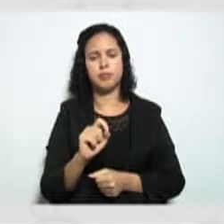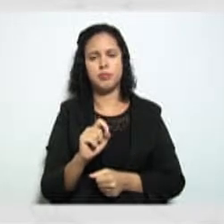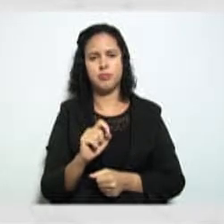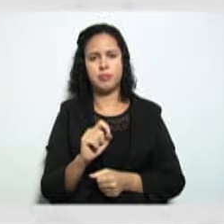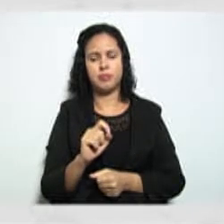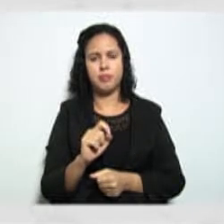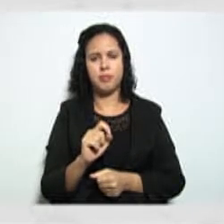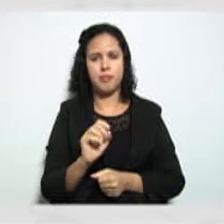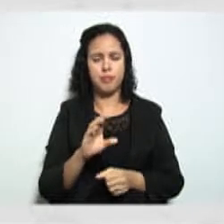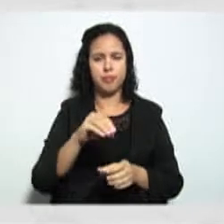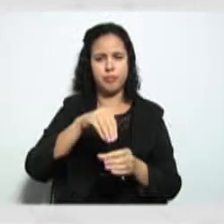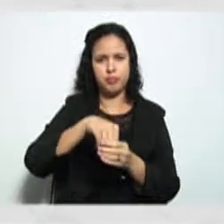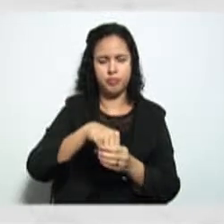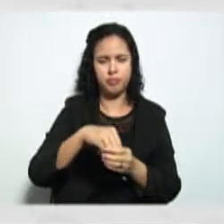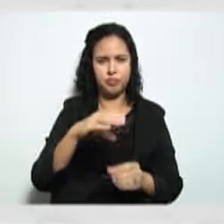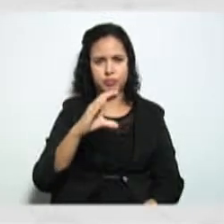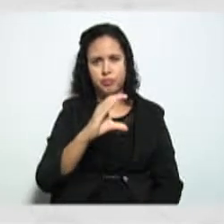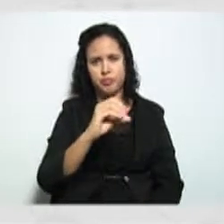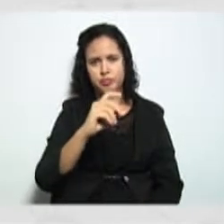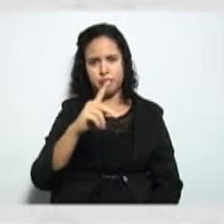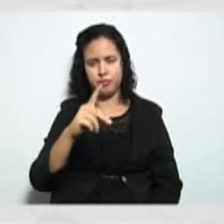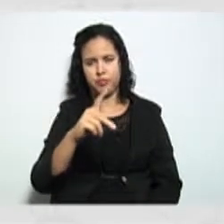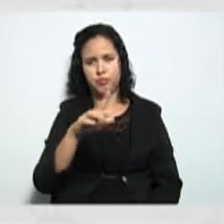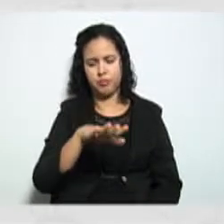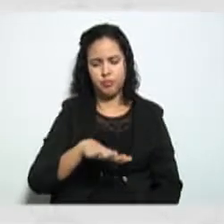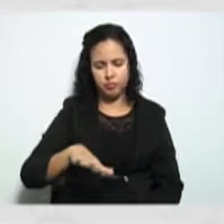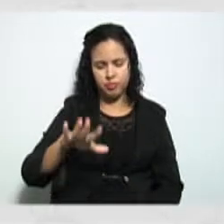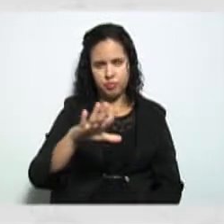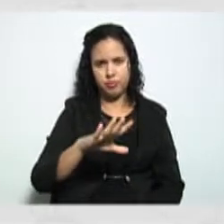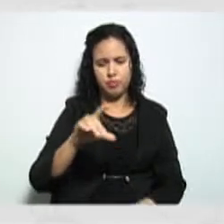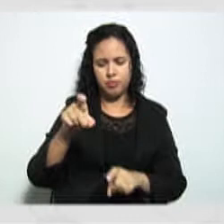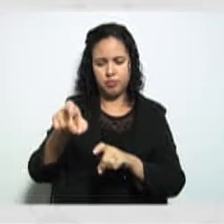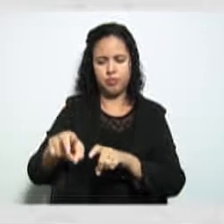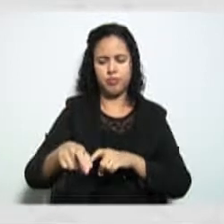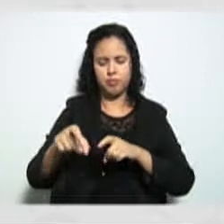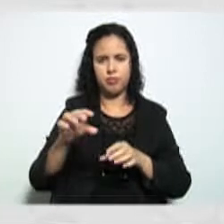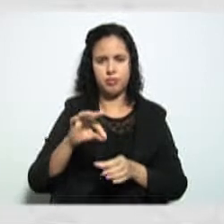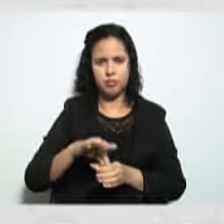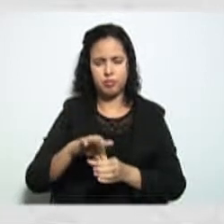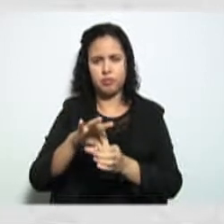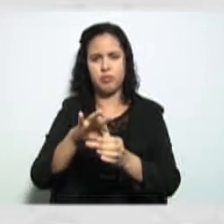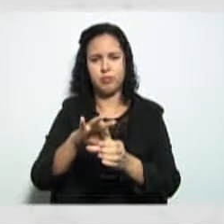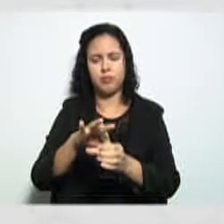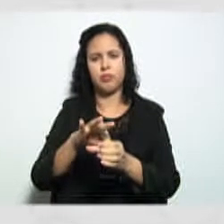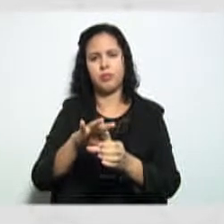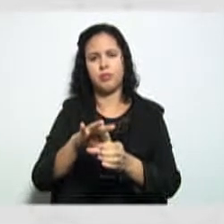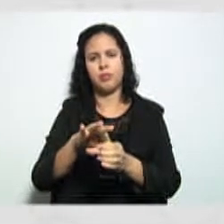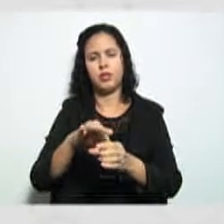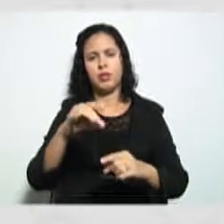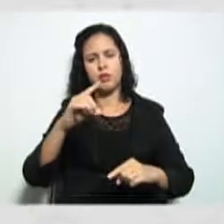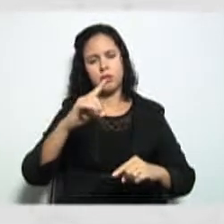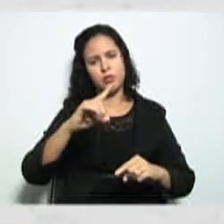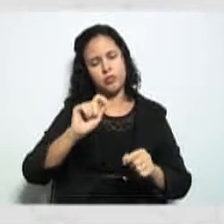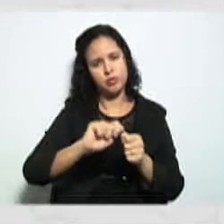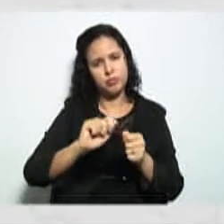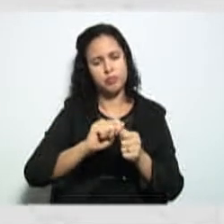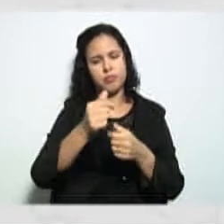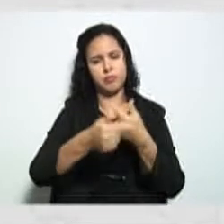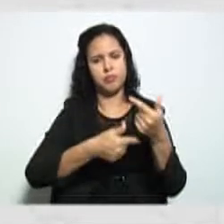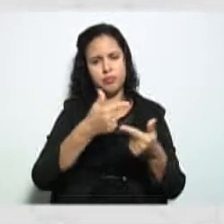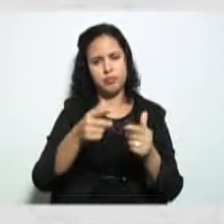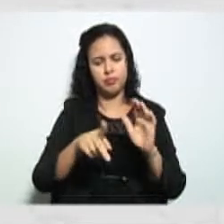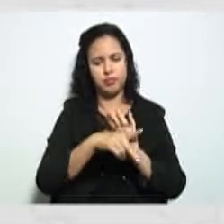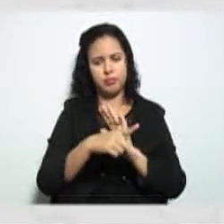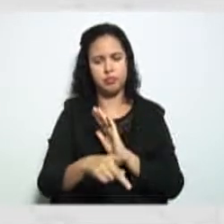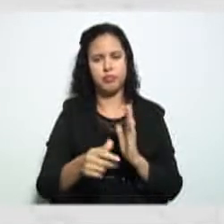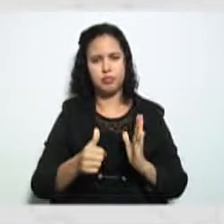na cooperativa, no ramo agropecuário, a gente vai destacar que os meios de produção pertencem ao associado. Cooperativa ela é uma